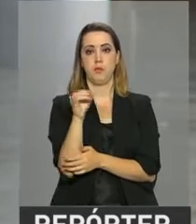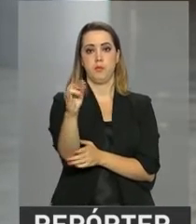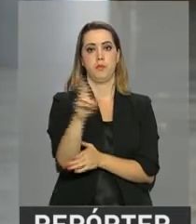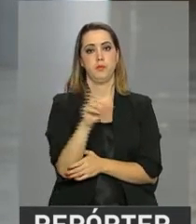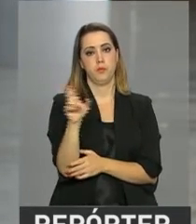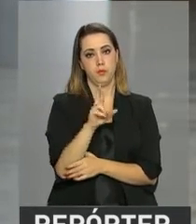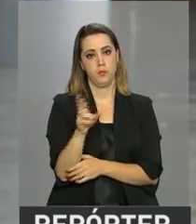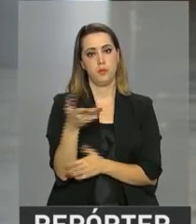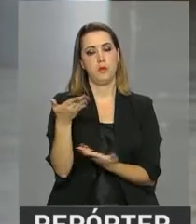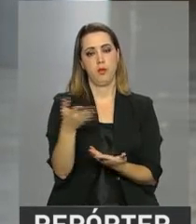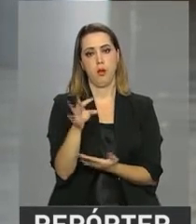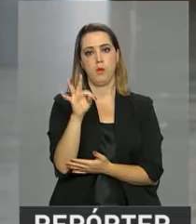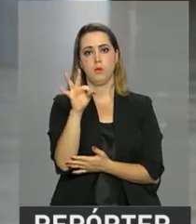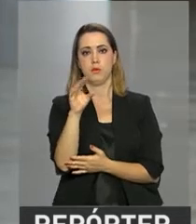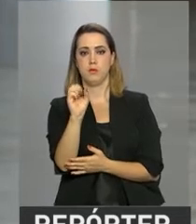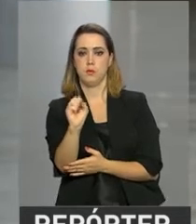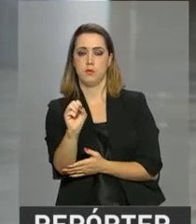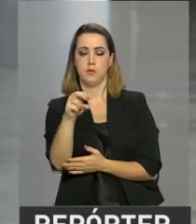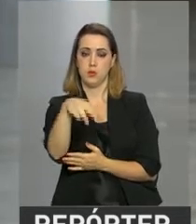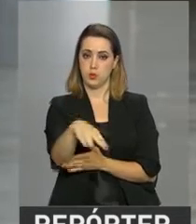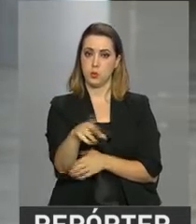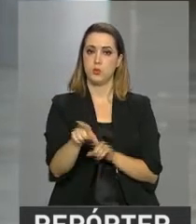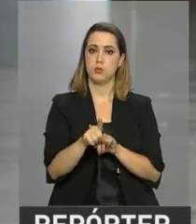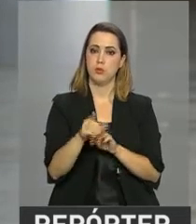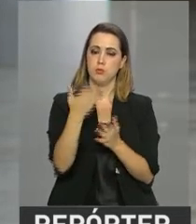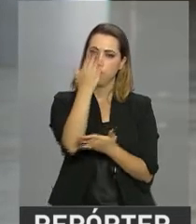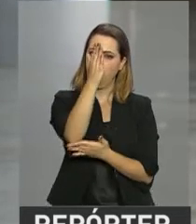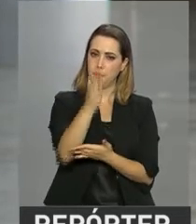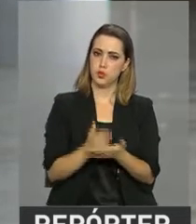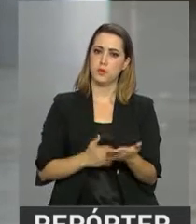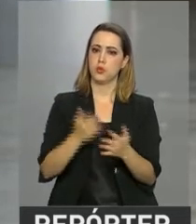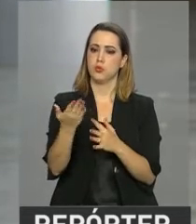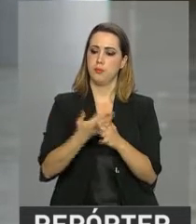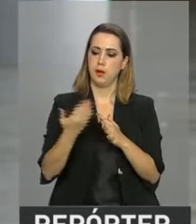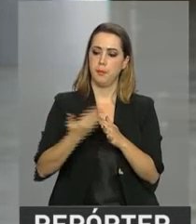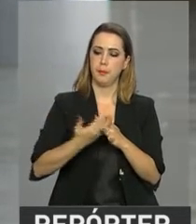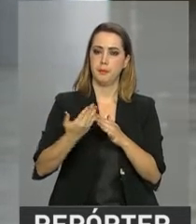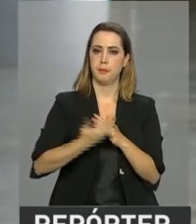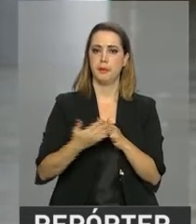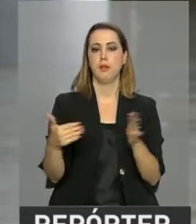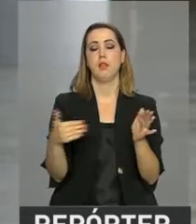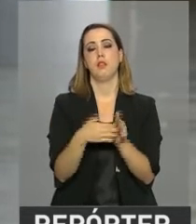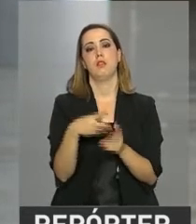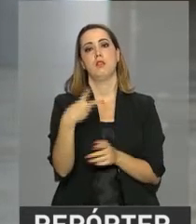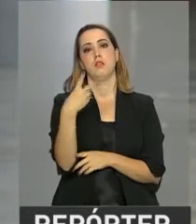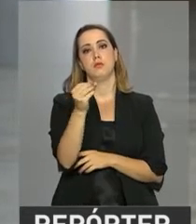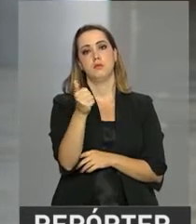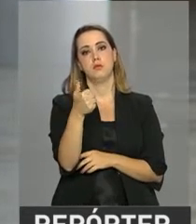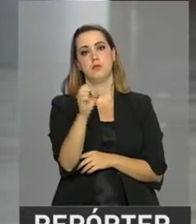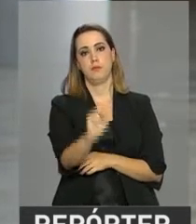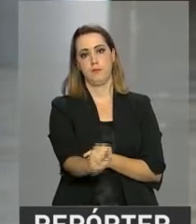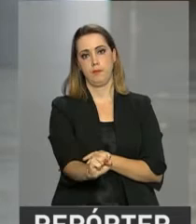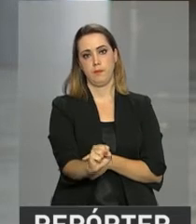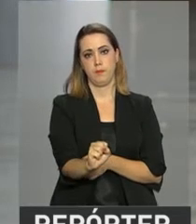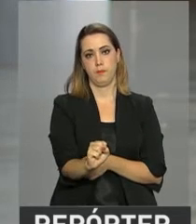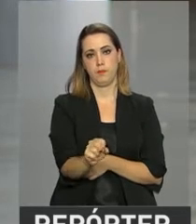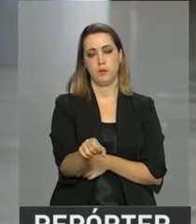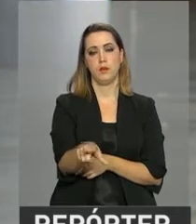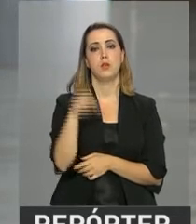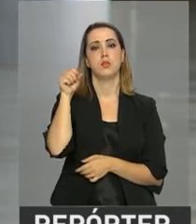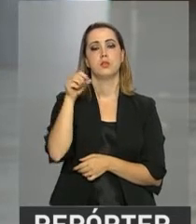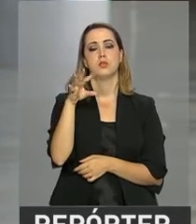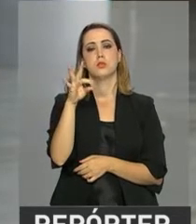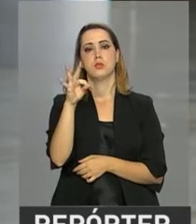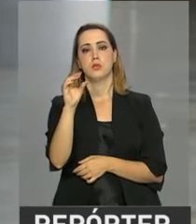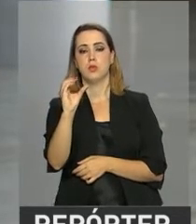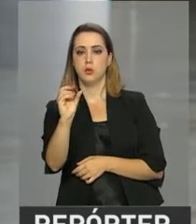de reais ao Tesouro Nacional de forma parcelada até 2018. Em sua decisão, o